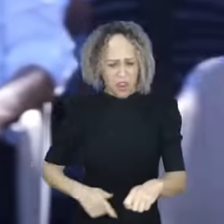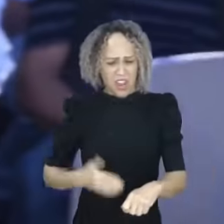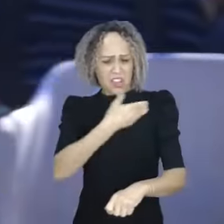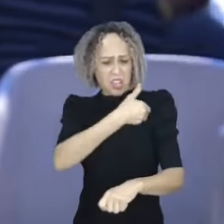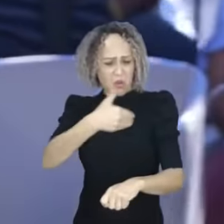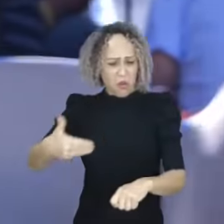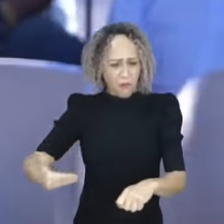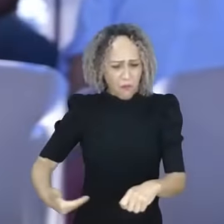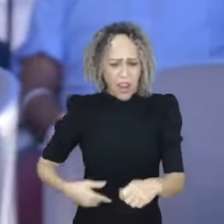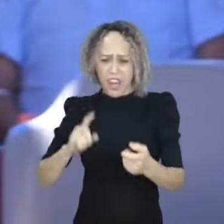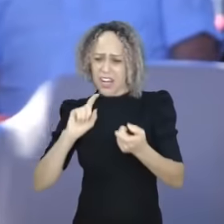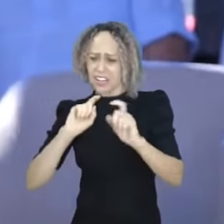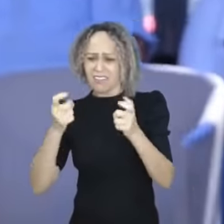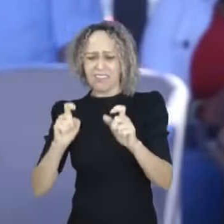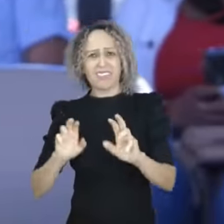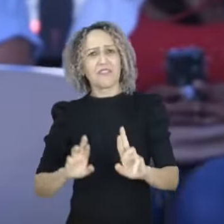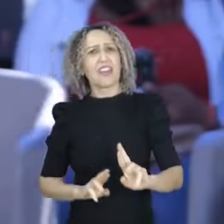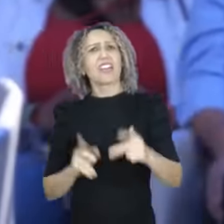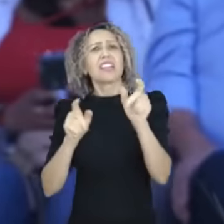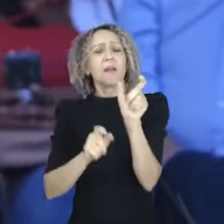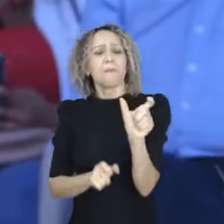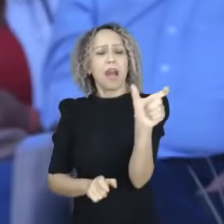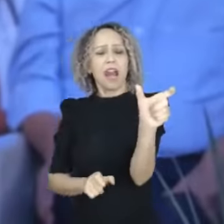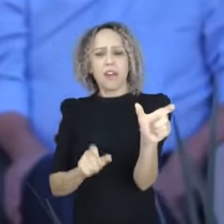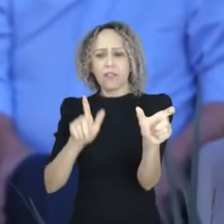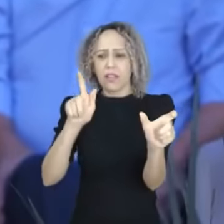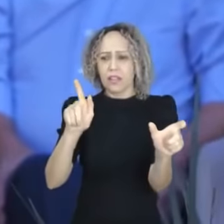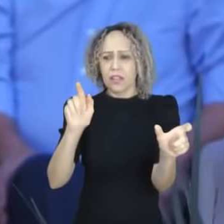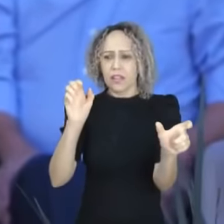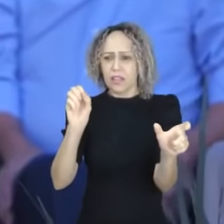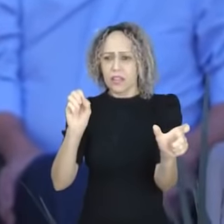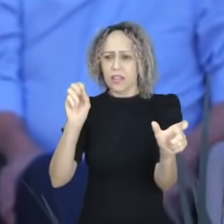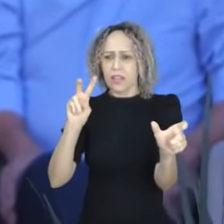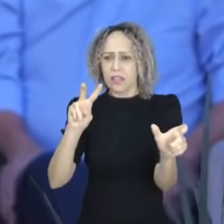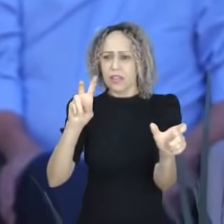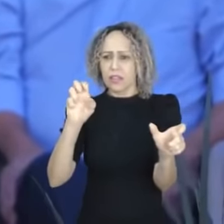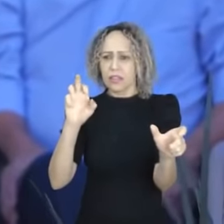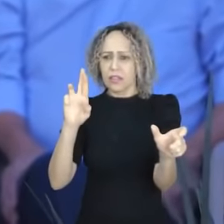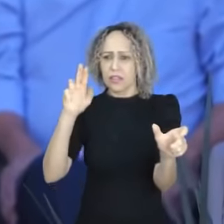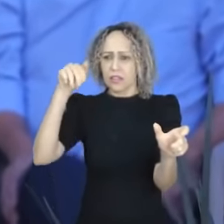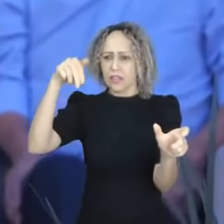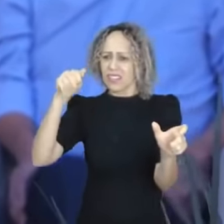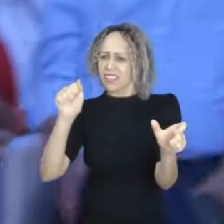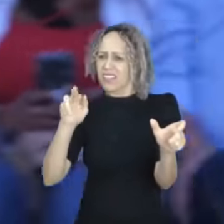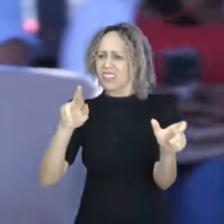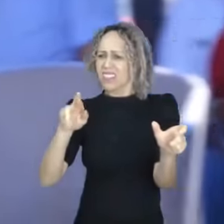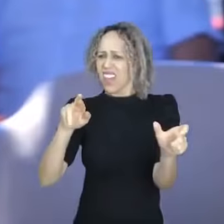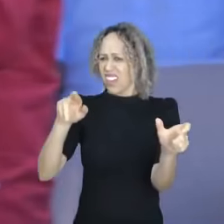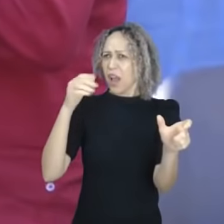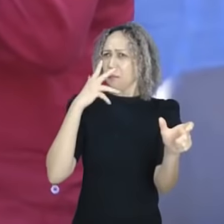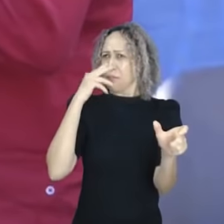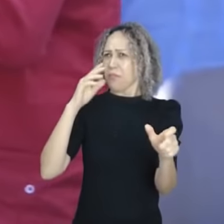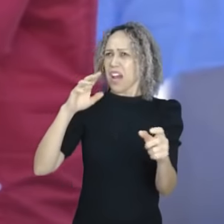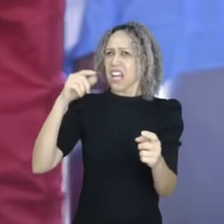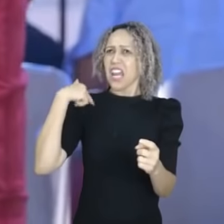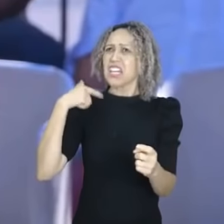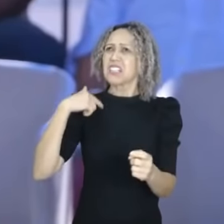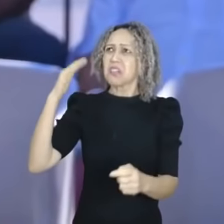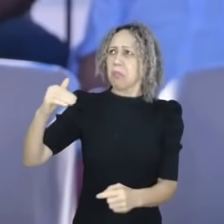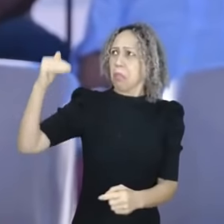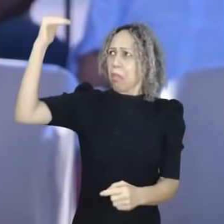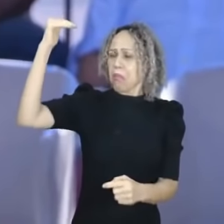Governar, a palavra governar é uma coisa que vem muito de cima para baixo. Porque a história política desse país,